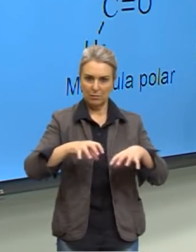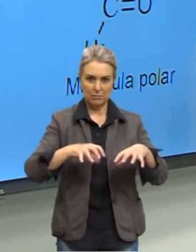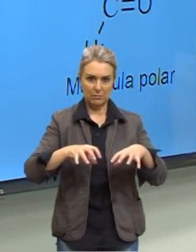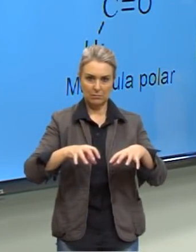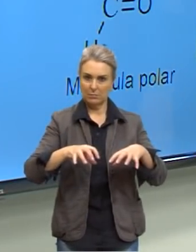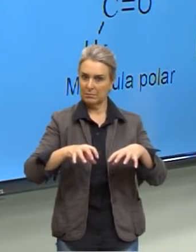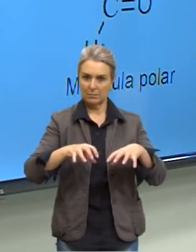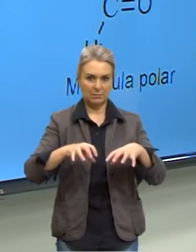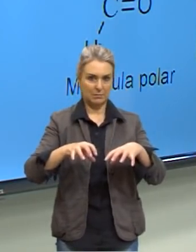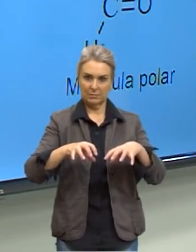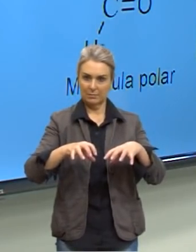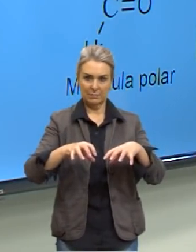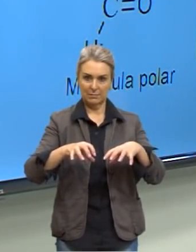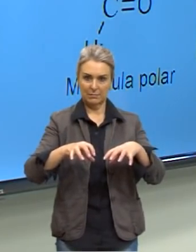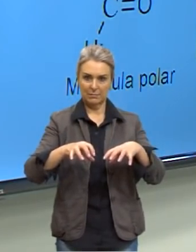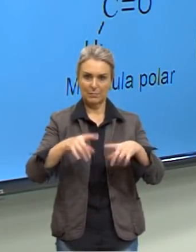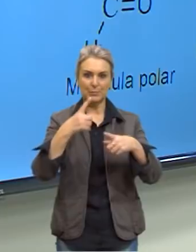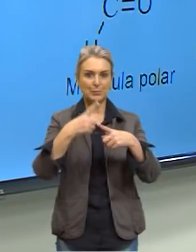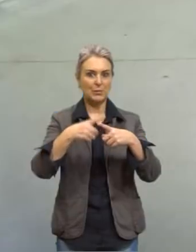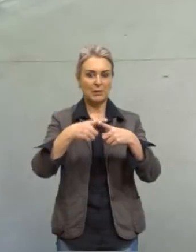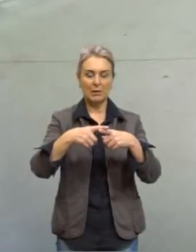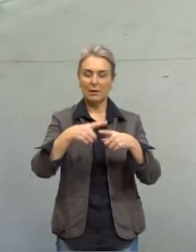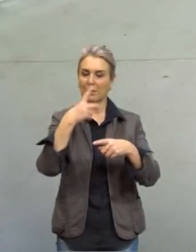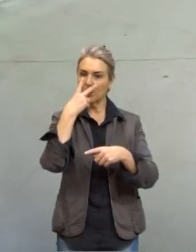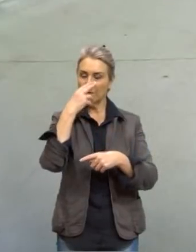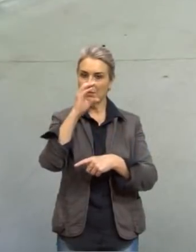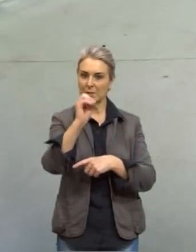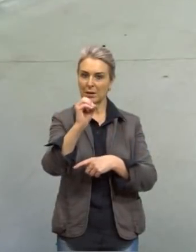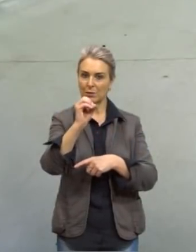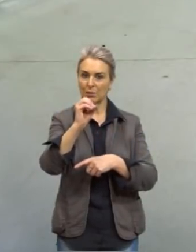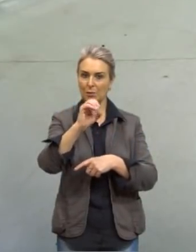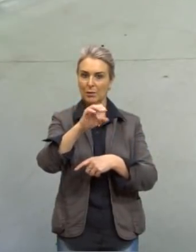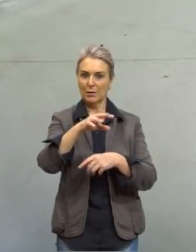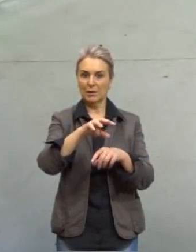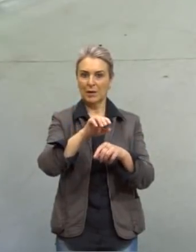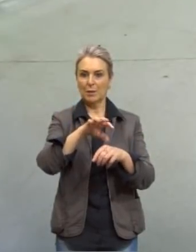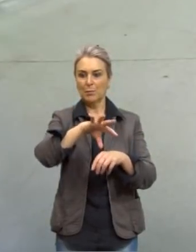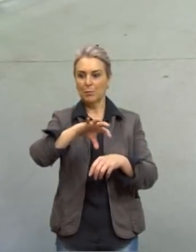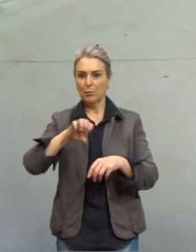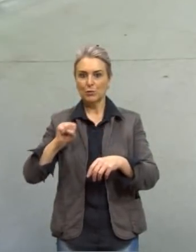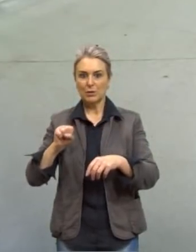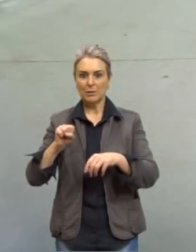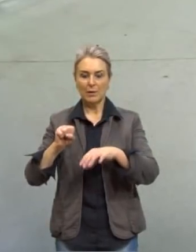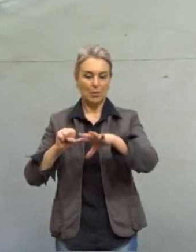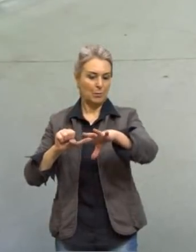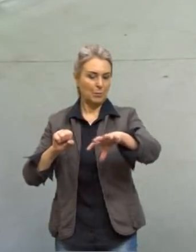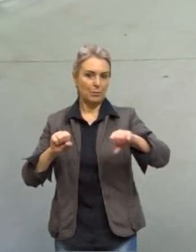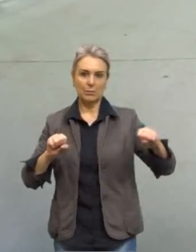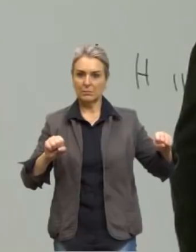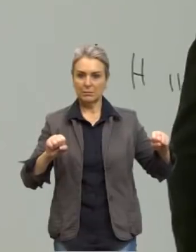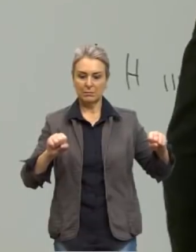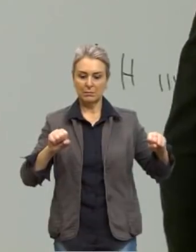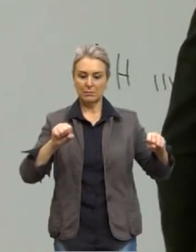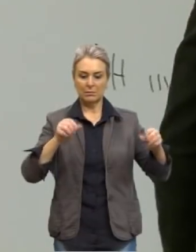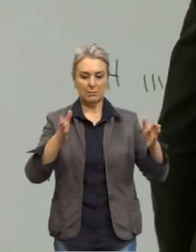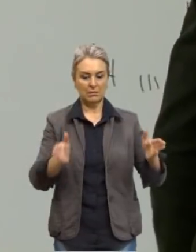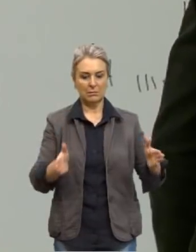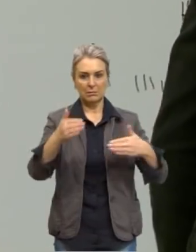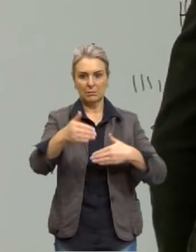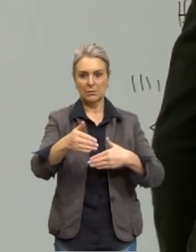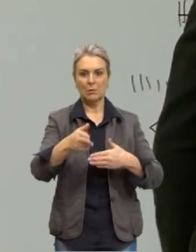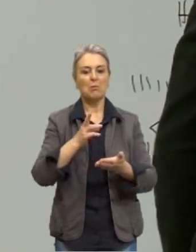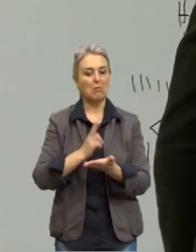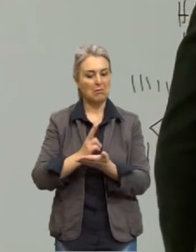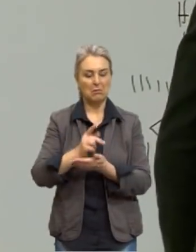momento dipolar igual a zero essa molécula é a polar